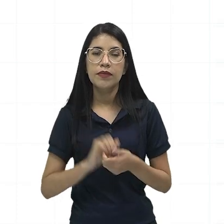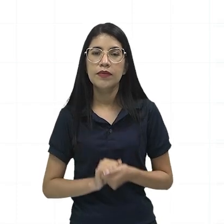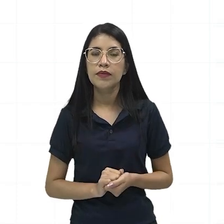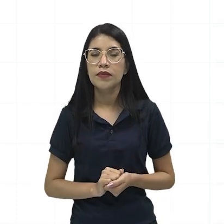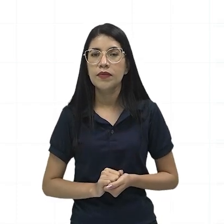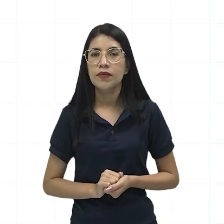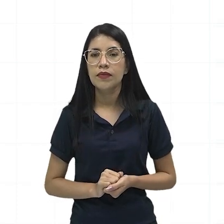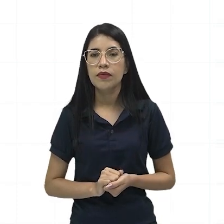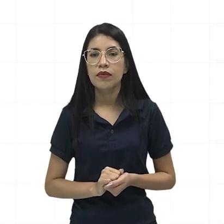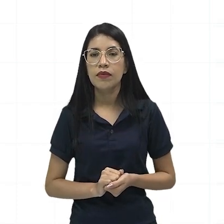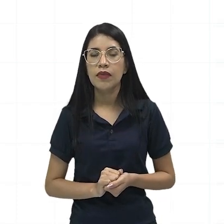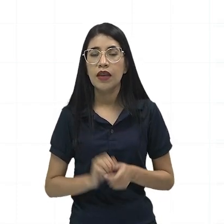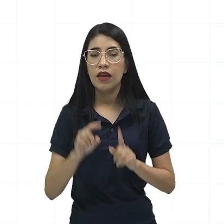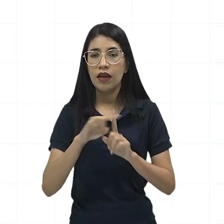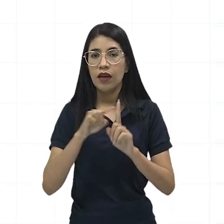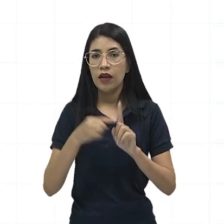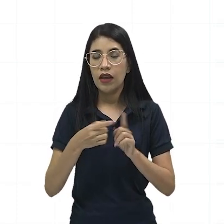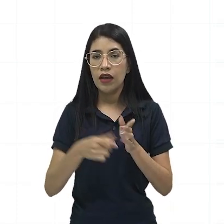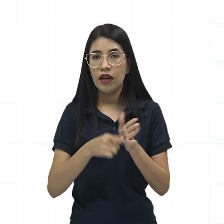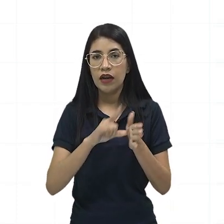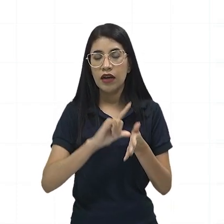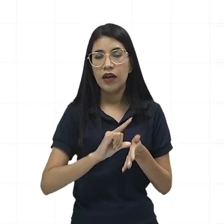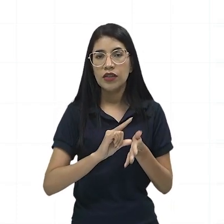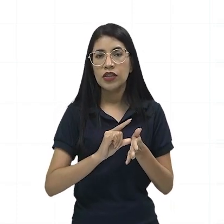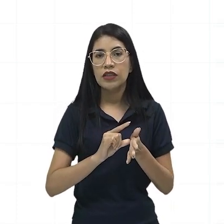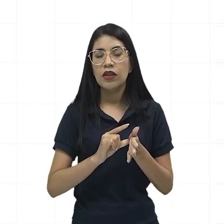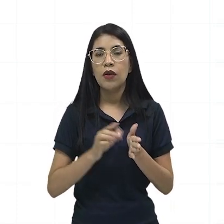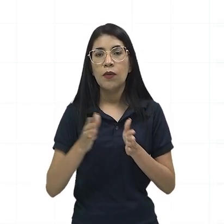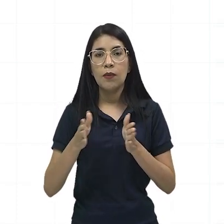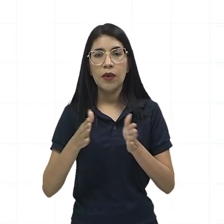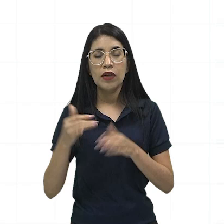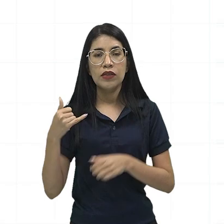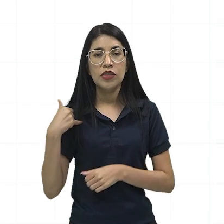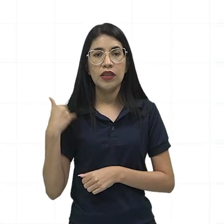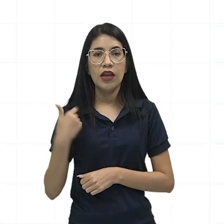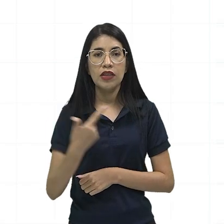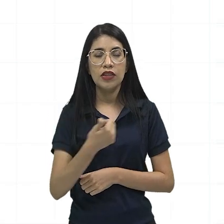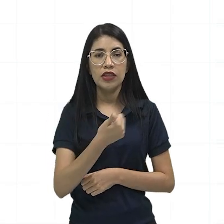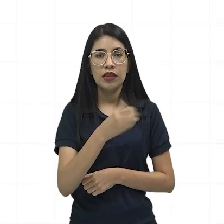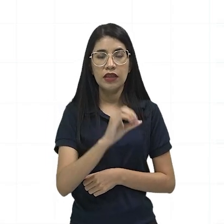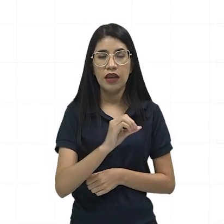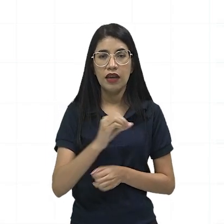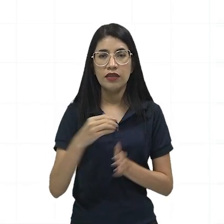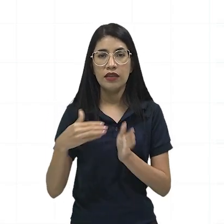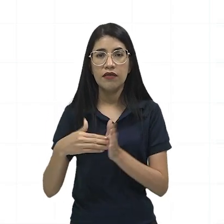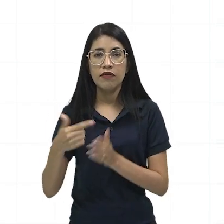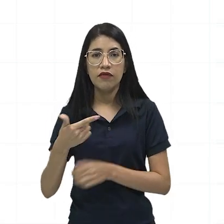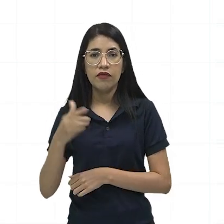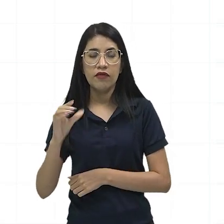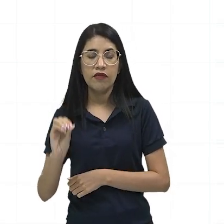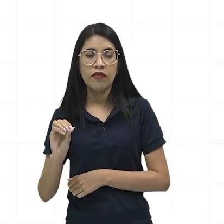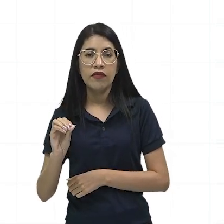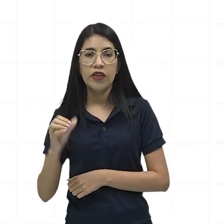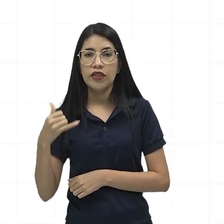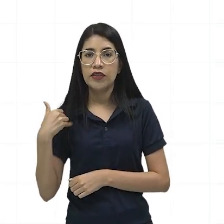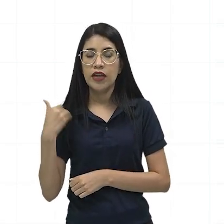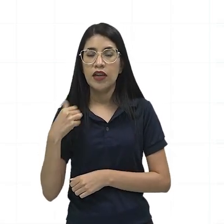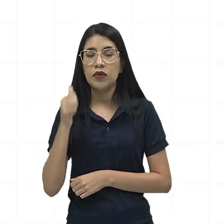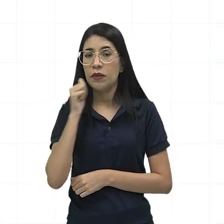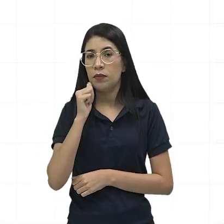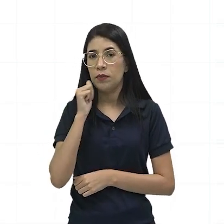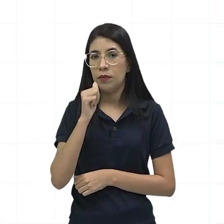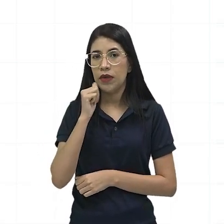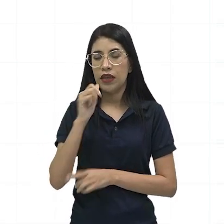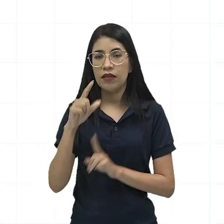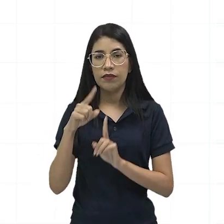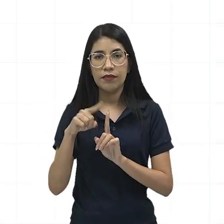Saúde, né, uma gravidez precoce entre os seus 10 e 20 anos. Né? A mulher